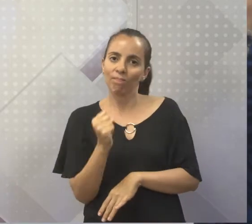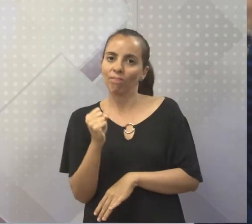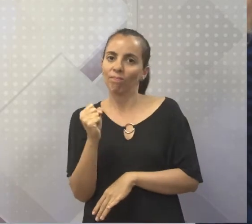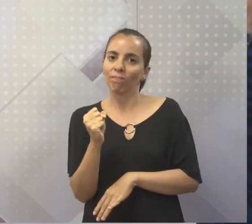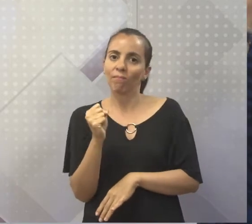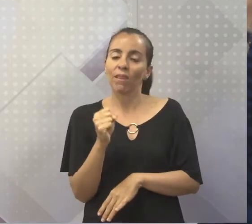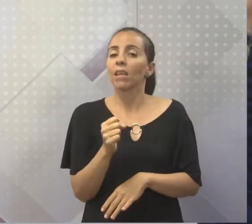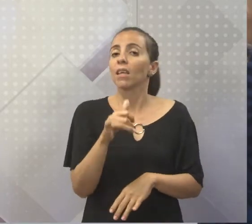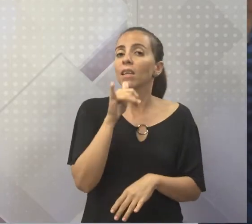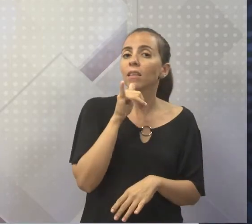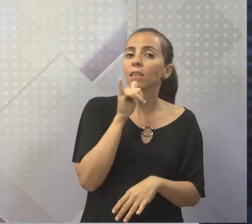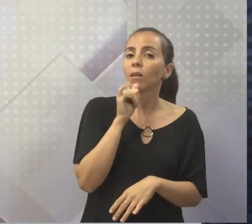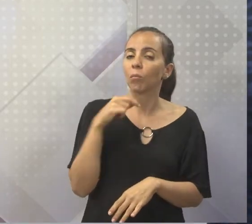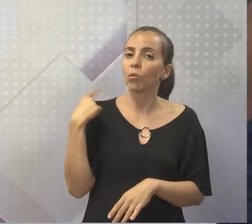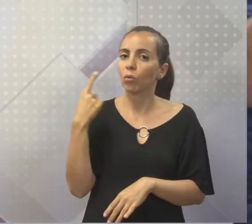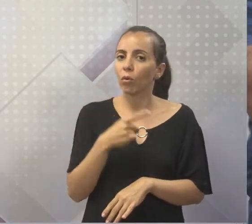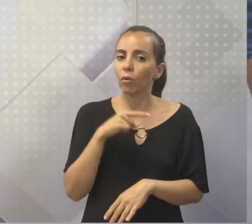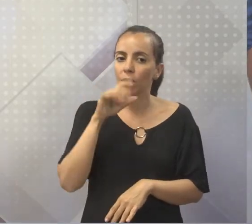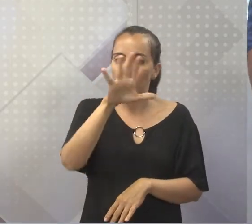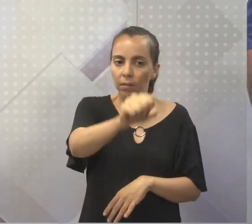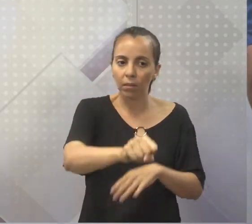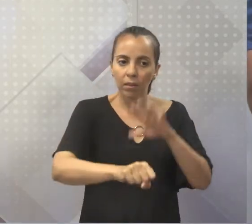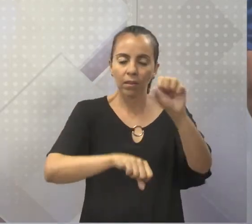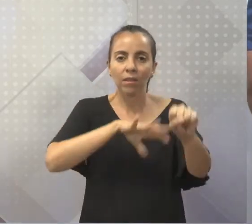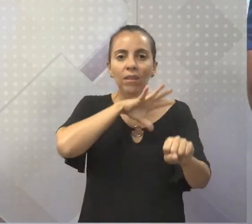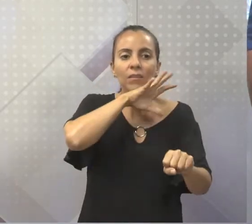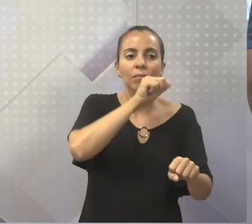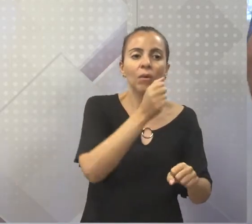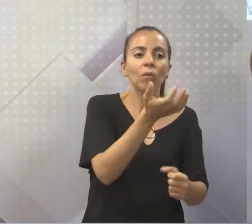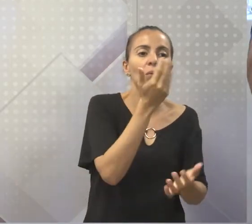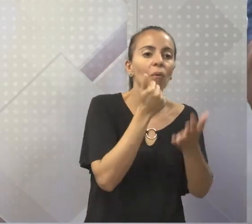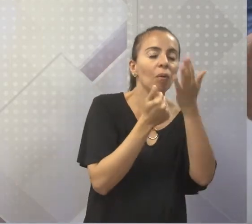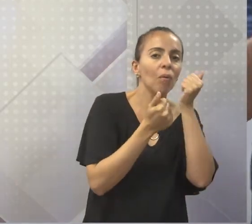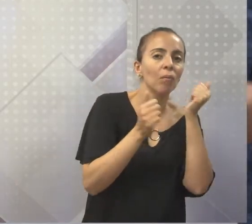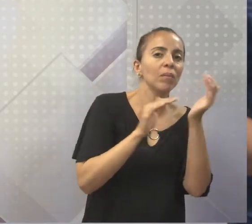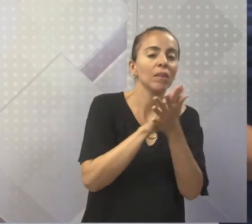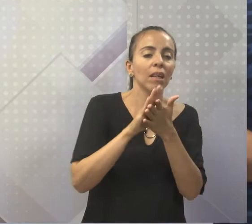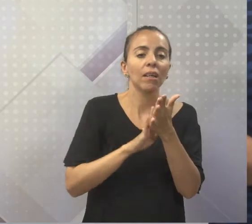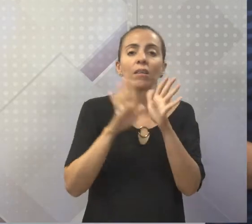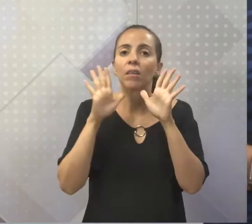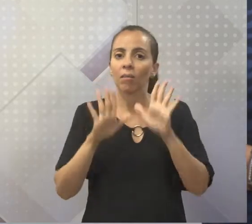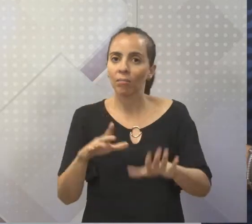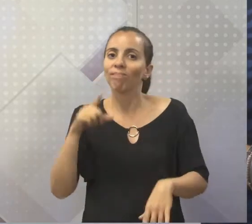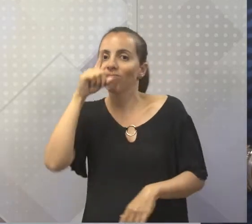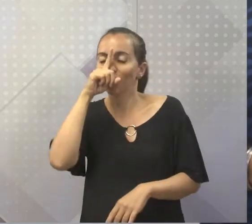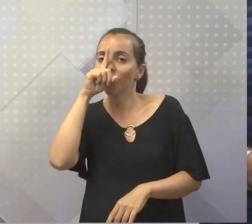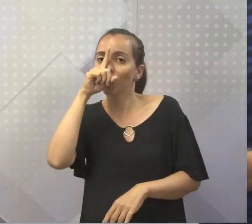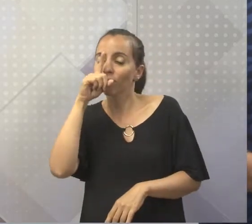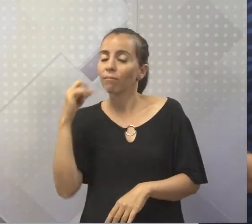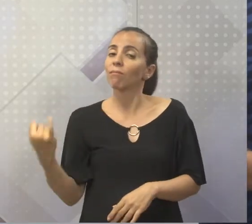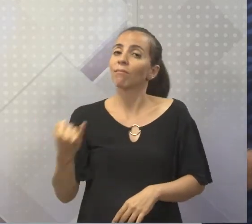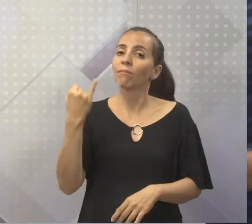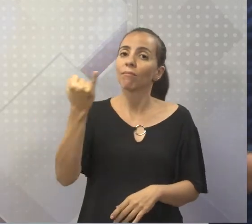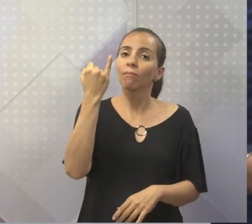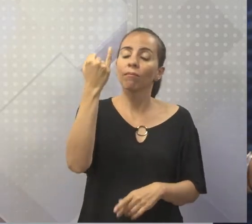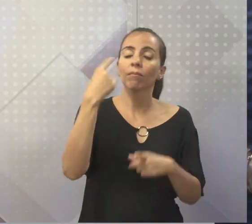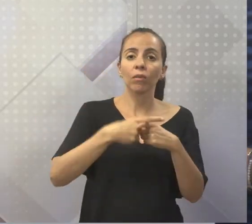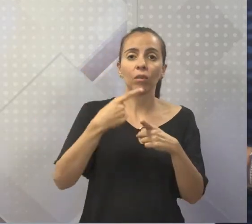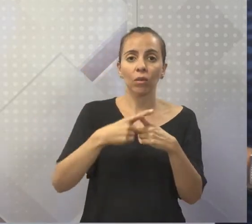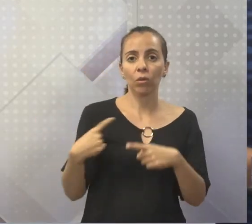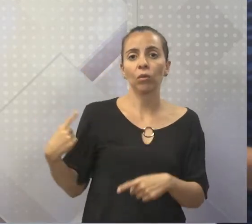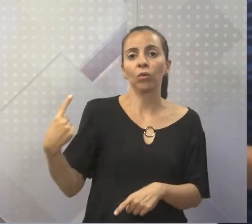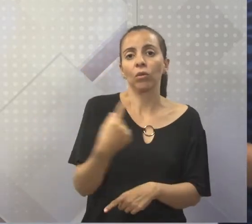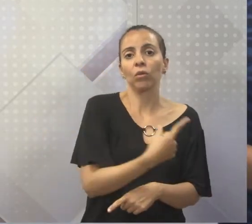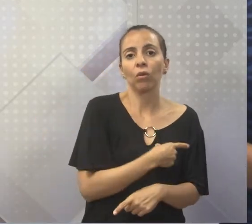gente não come determinadas espécies mais aquelas espécies comem a gente é importante que você saiba disso nós estamos